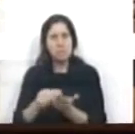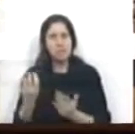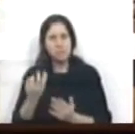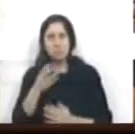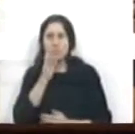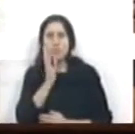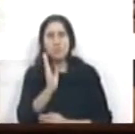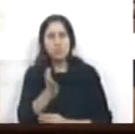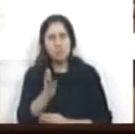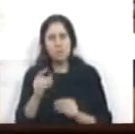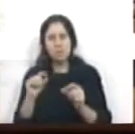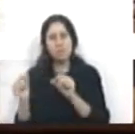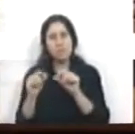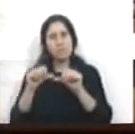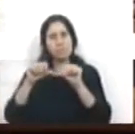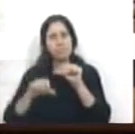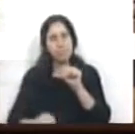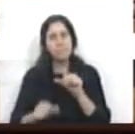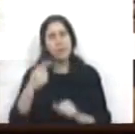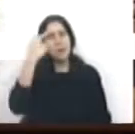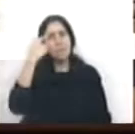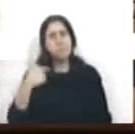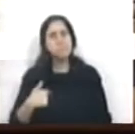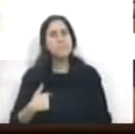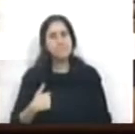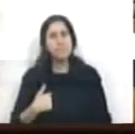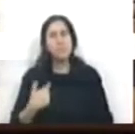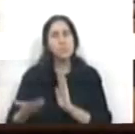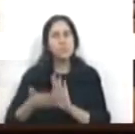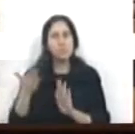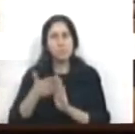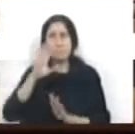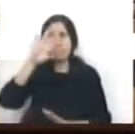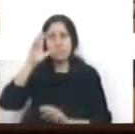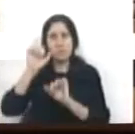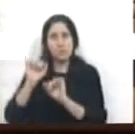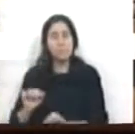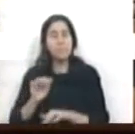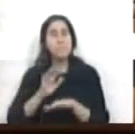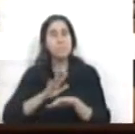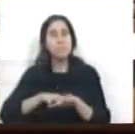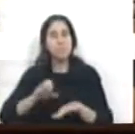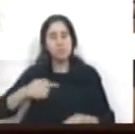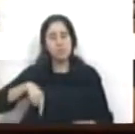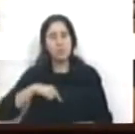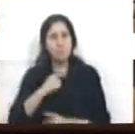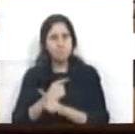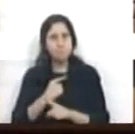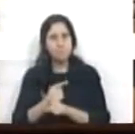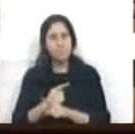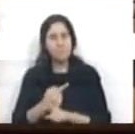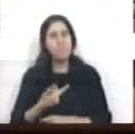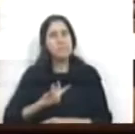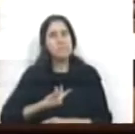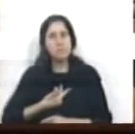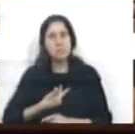foram referidas ao longo deste debate. Sabemos das urgências que existem no nosso país e, por isso, nós também as